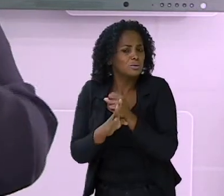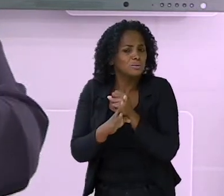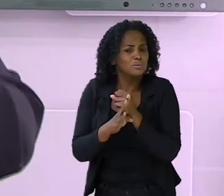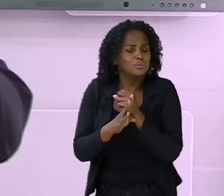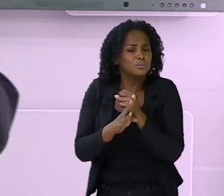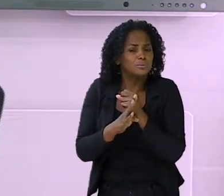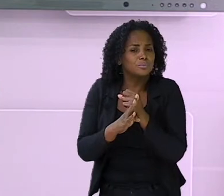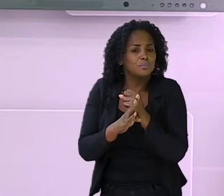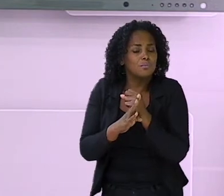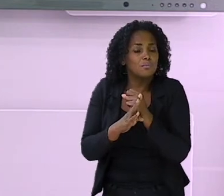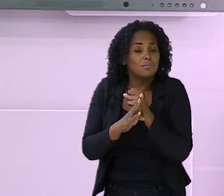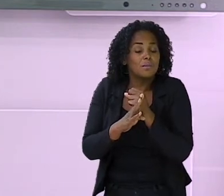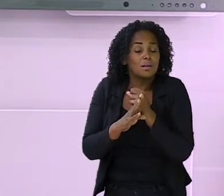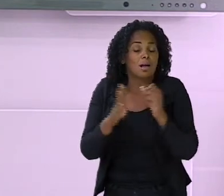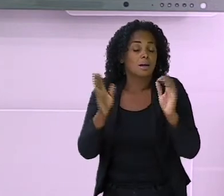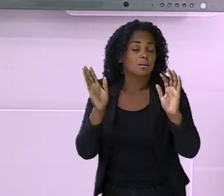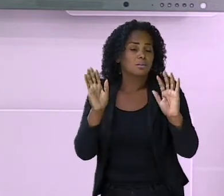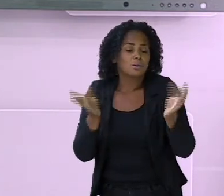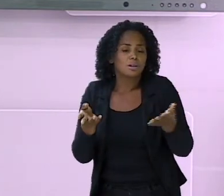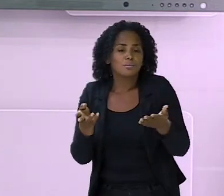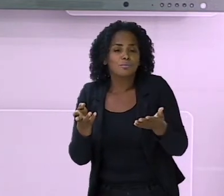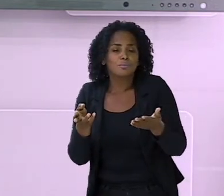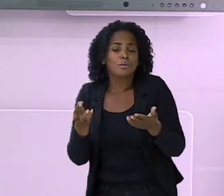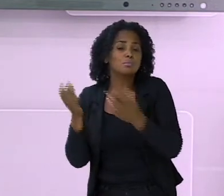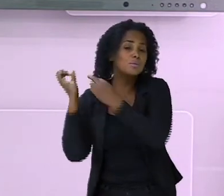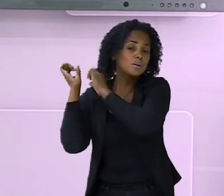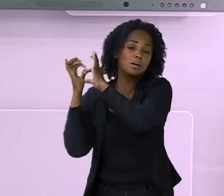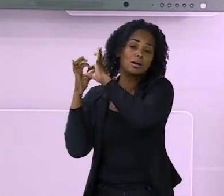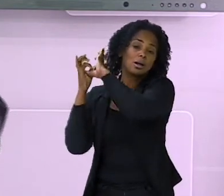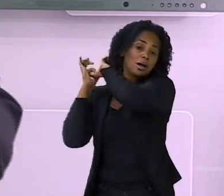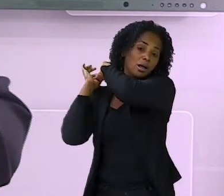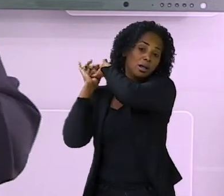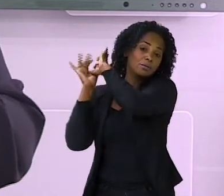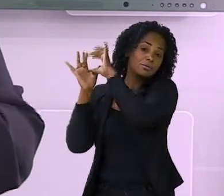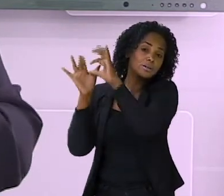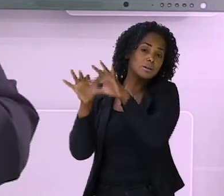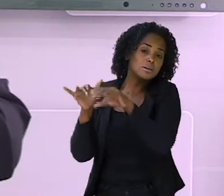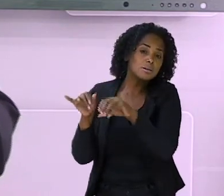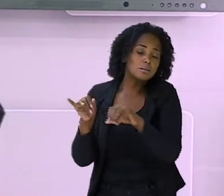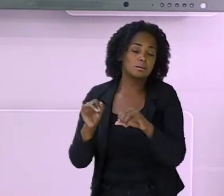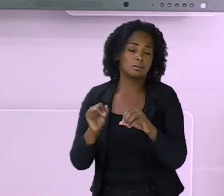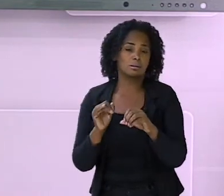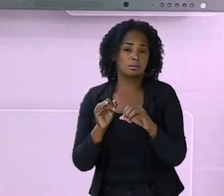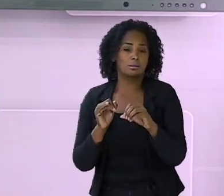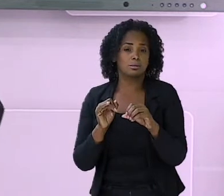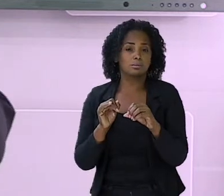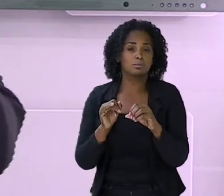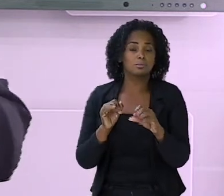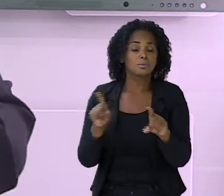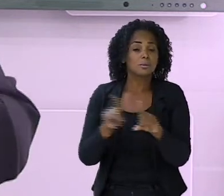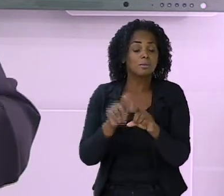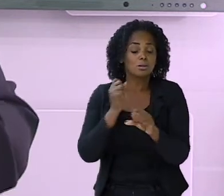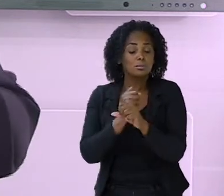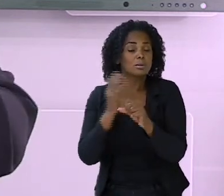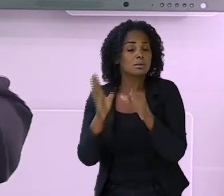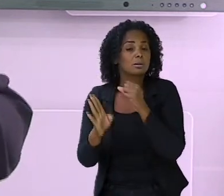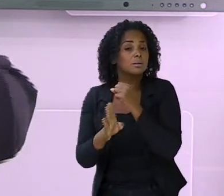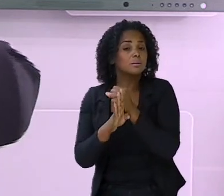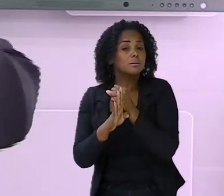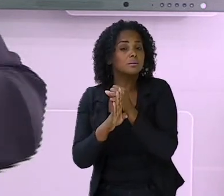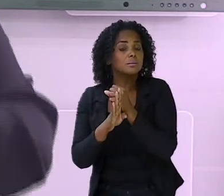que fazer essa revisão oral. E fala também que substantivo pode ser